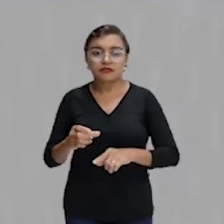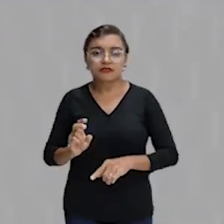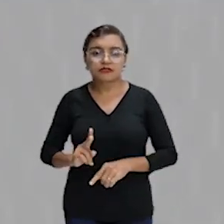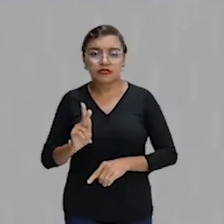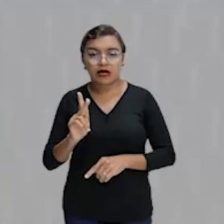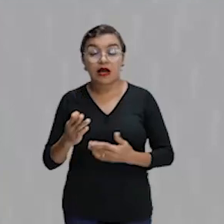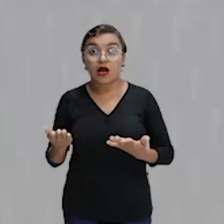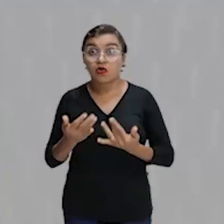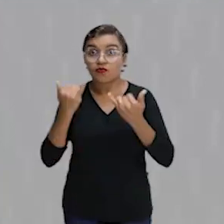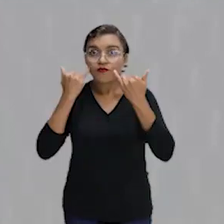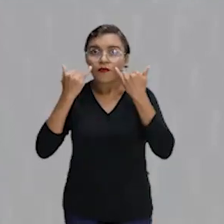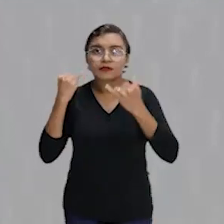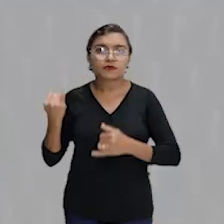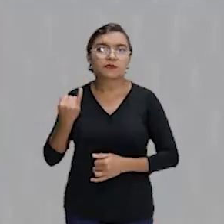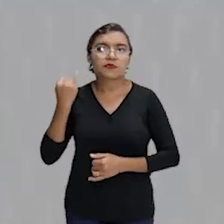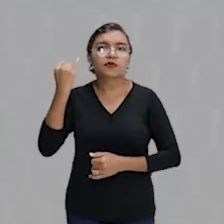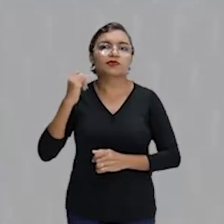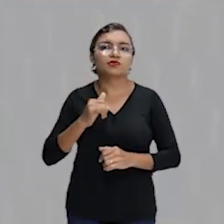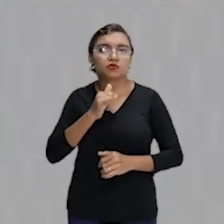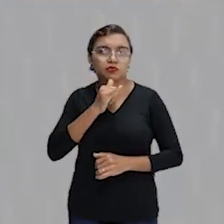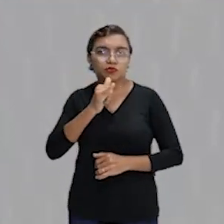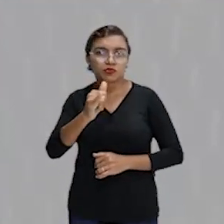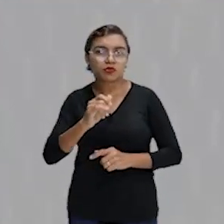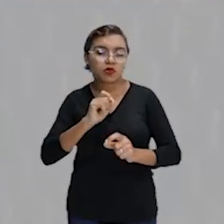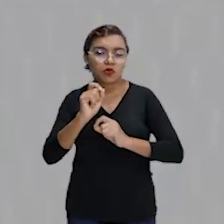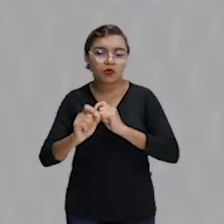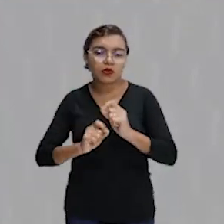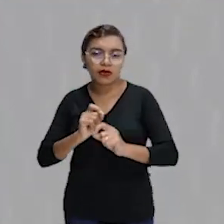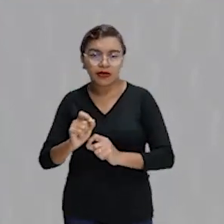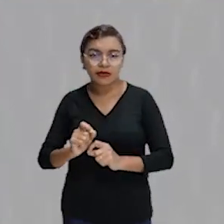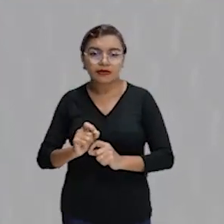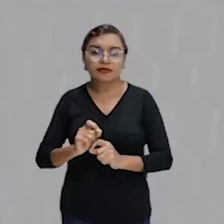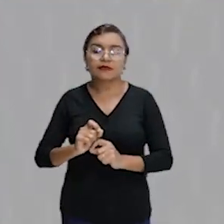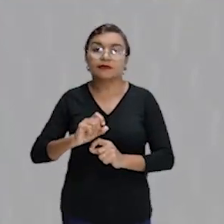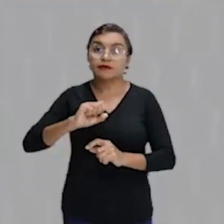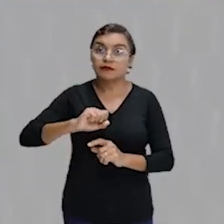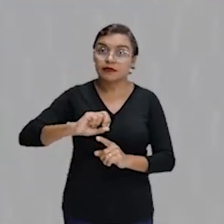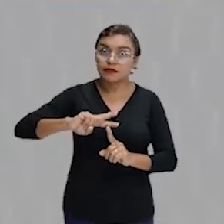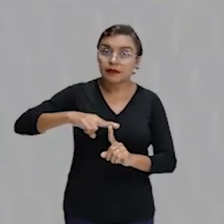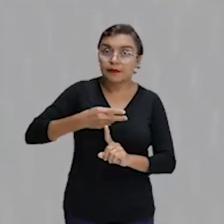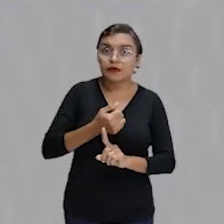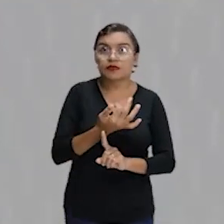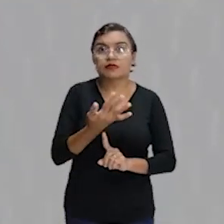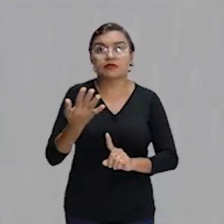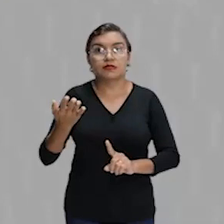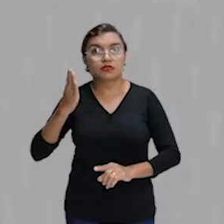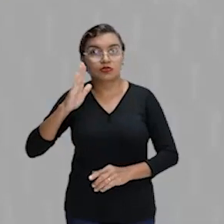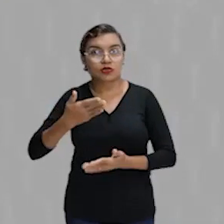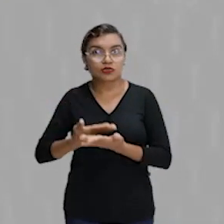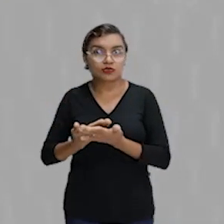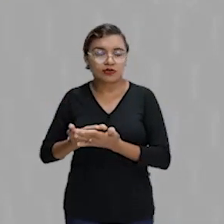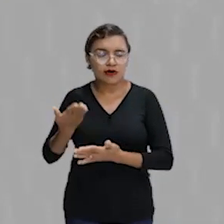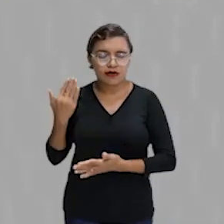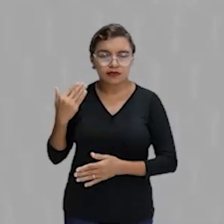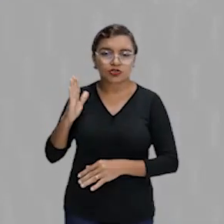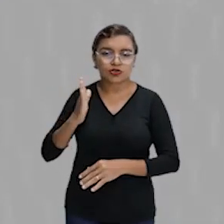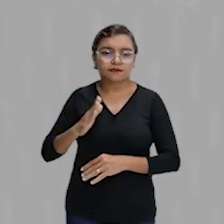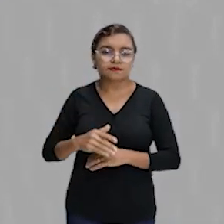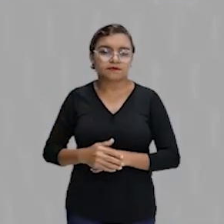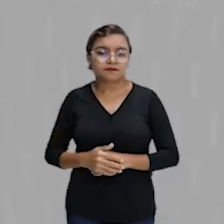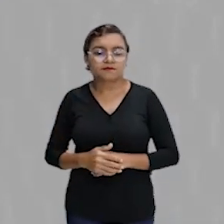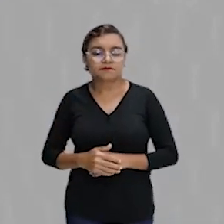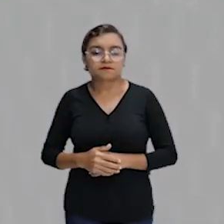informação importantíssima, que vem da potenciação que nós também já estudamos anteriormente. Qual é ela? Eu posso escrever